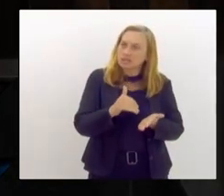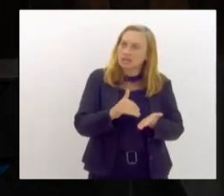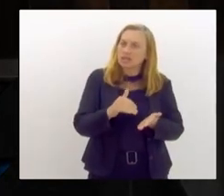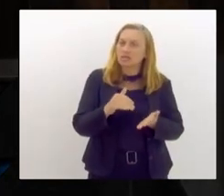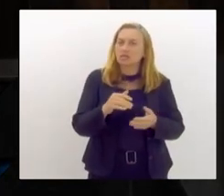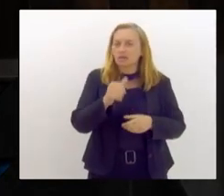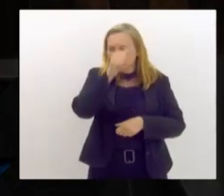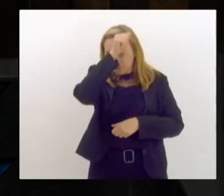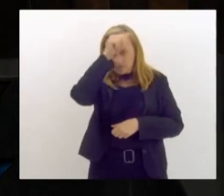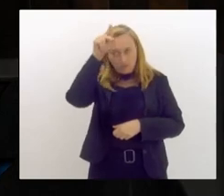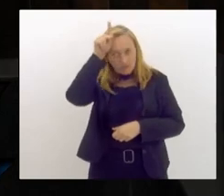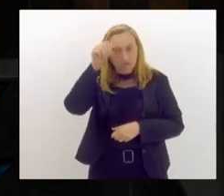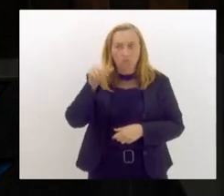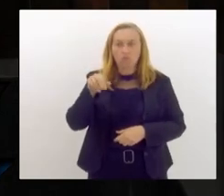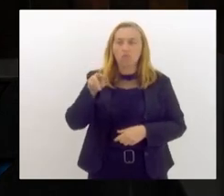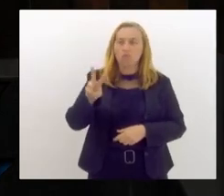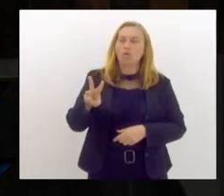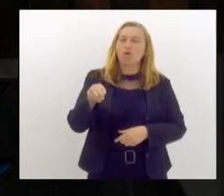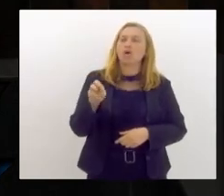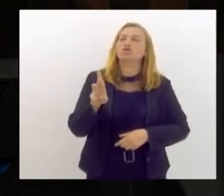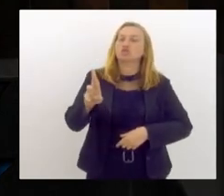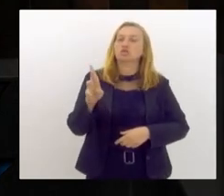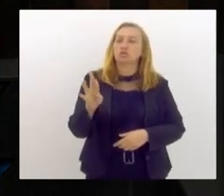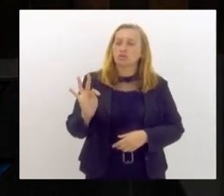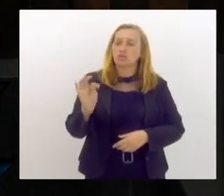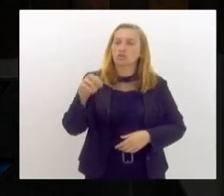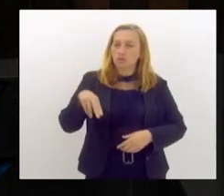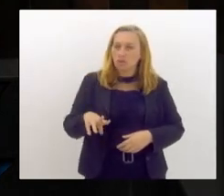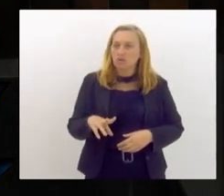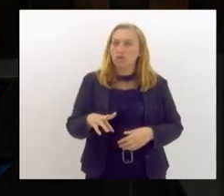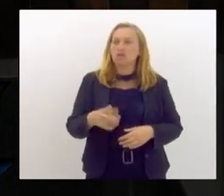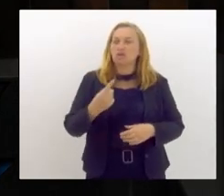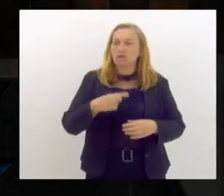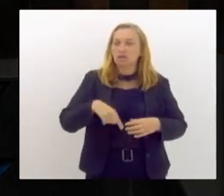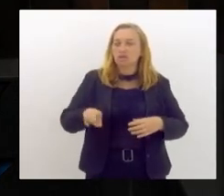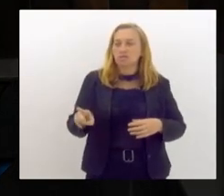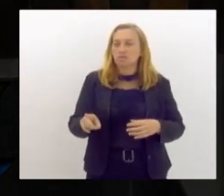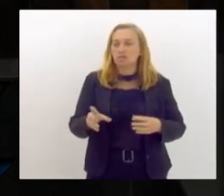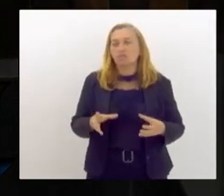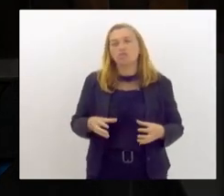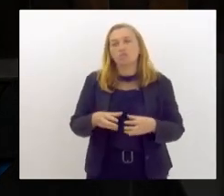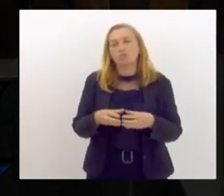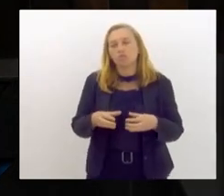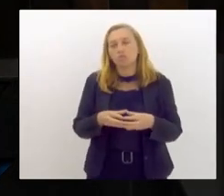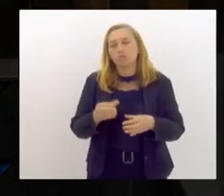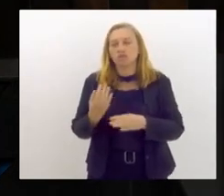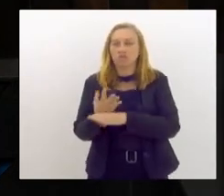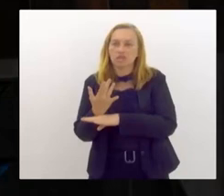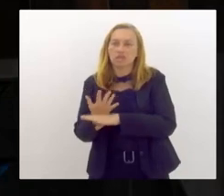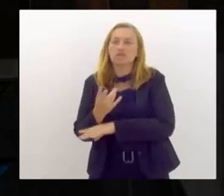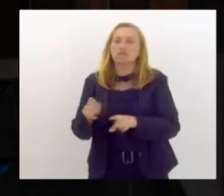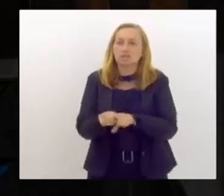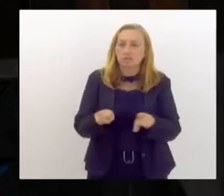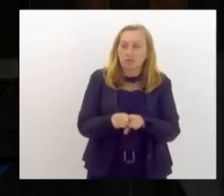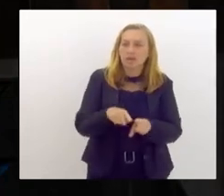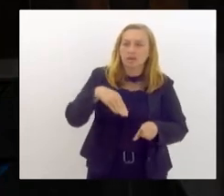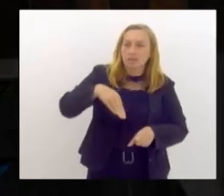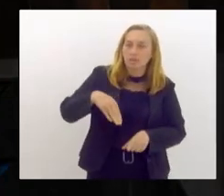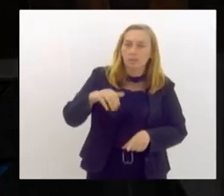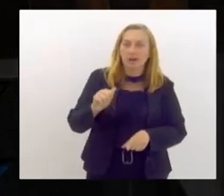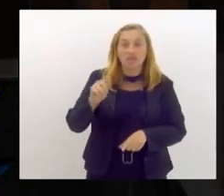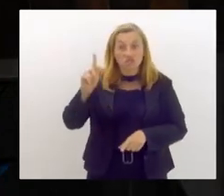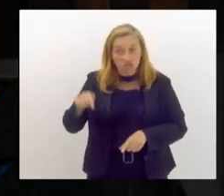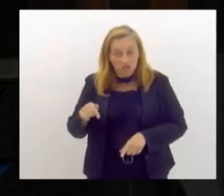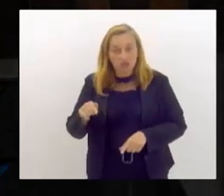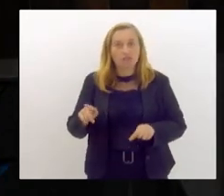prefeito Washington Reis, levou as equipes de Caxias para a cidade de Petrópolis. O prefeito Cozolino de Magé, a gente tem um colega aqui,